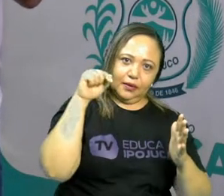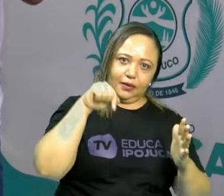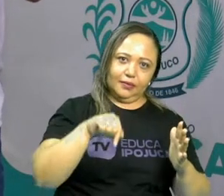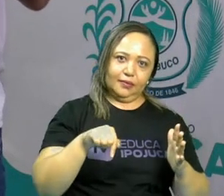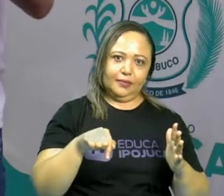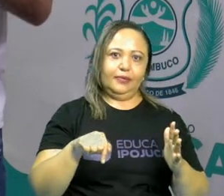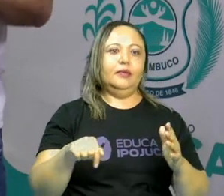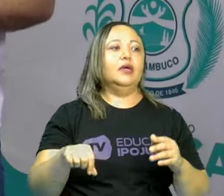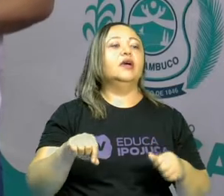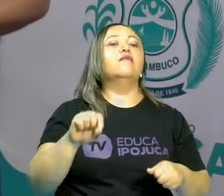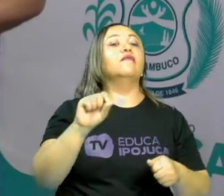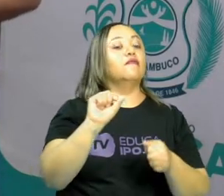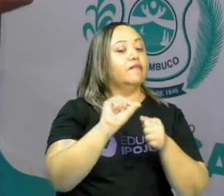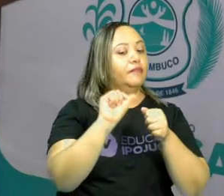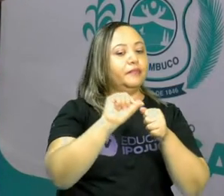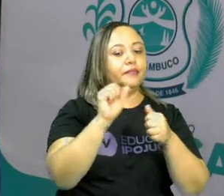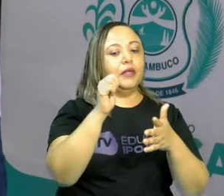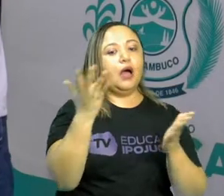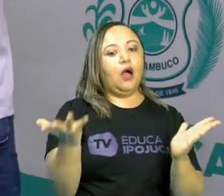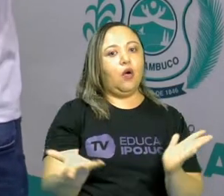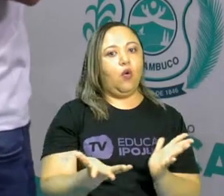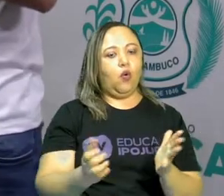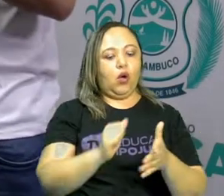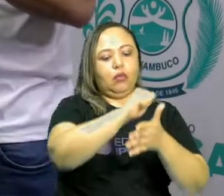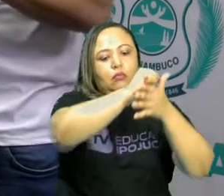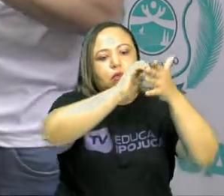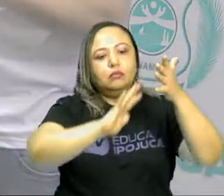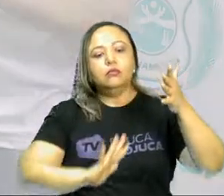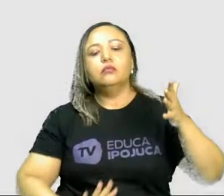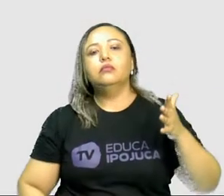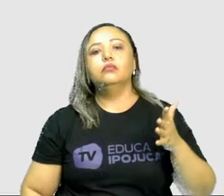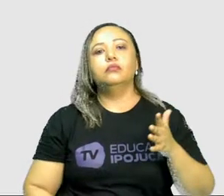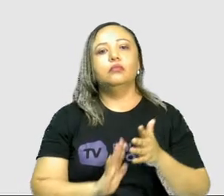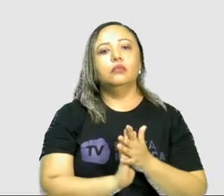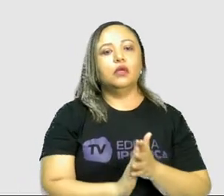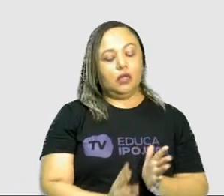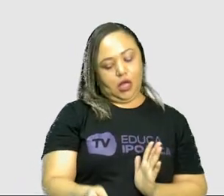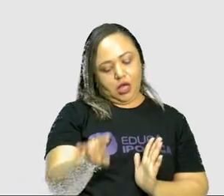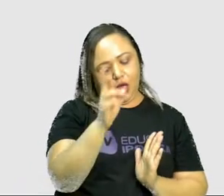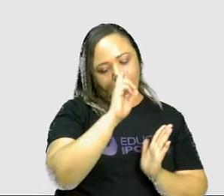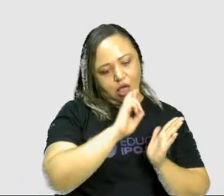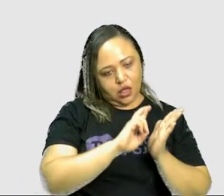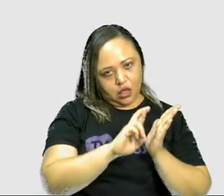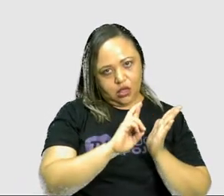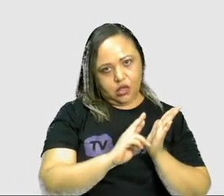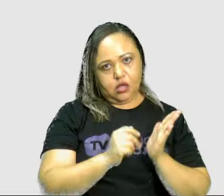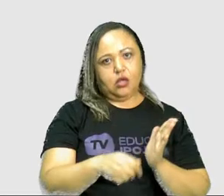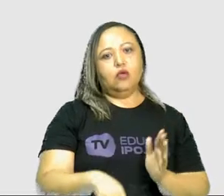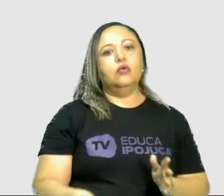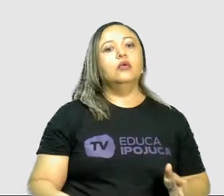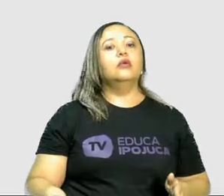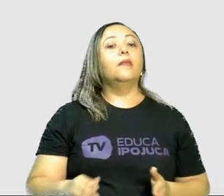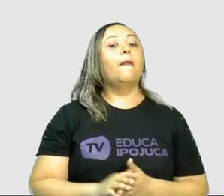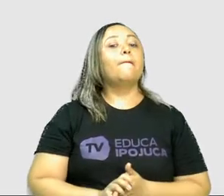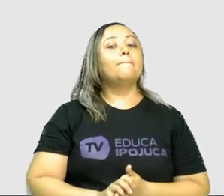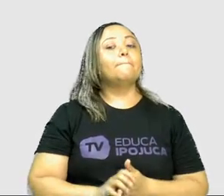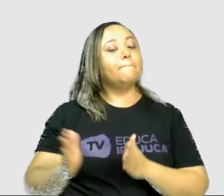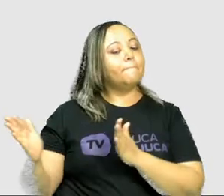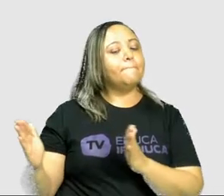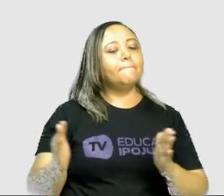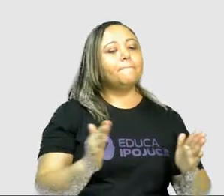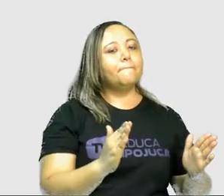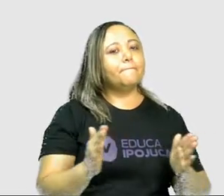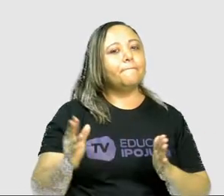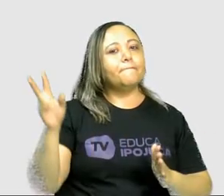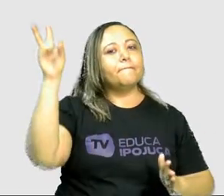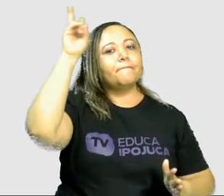vamos fazer uma pequena atividade. Vamos lá. Respondam aí nos seus cadernos. quais são os períodos históricos?